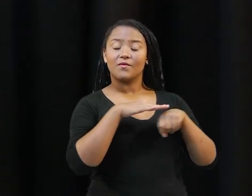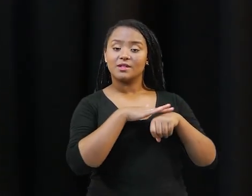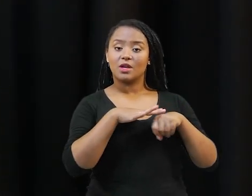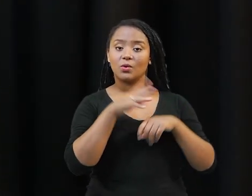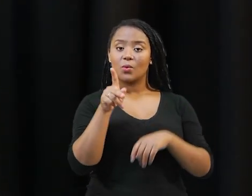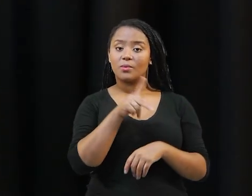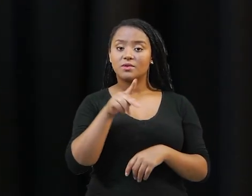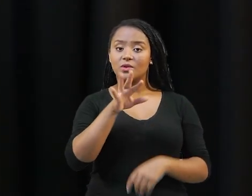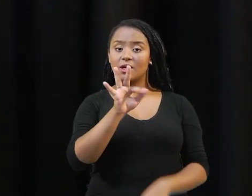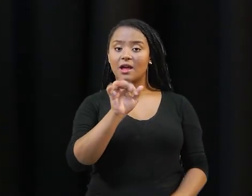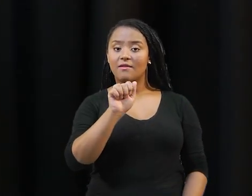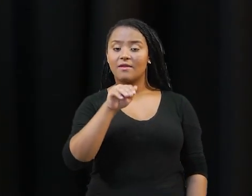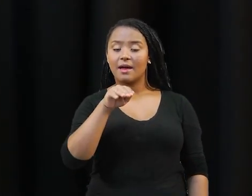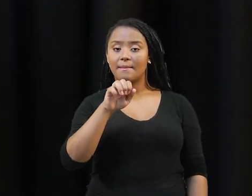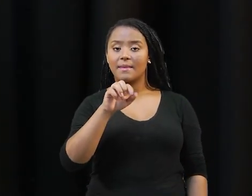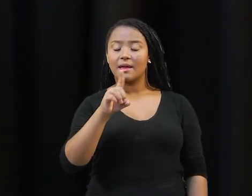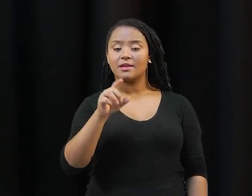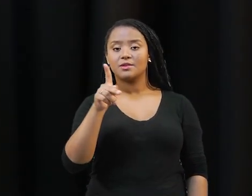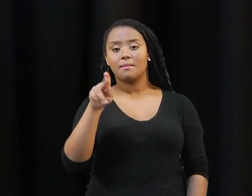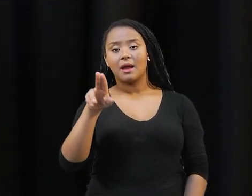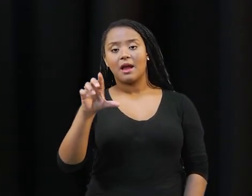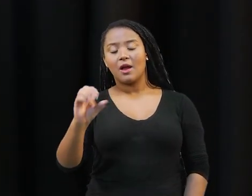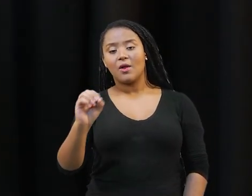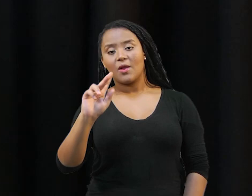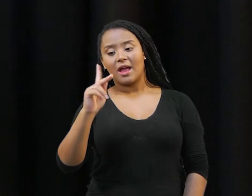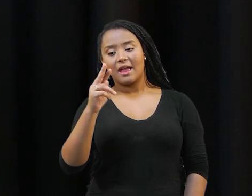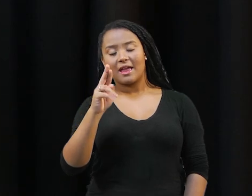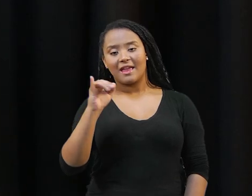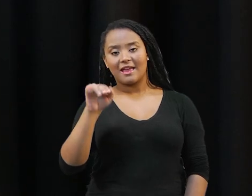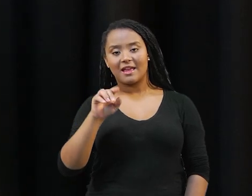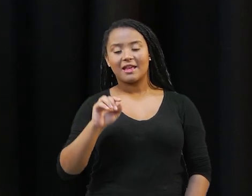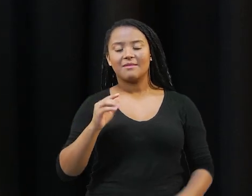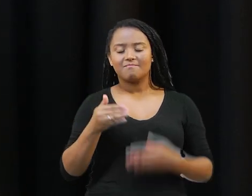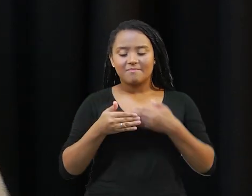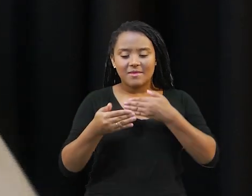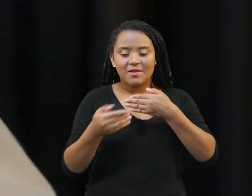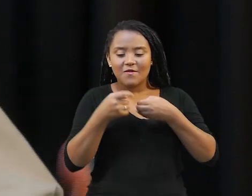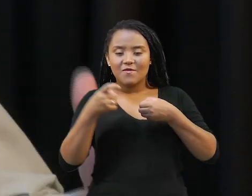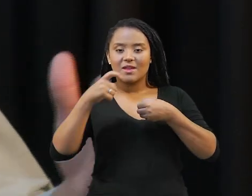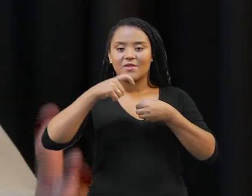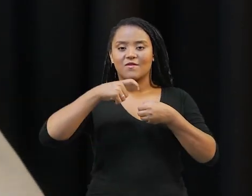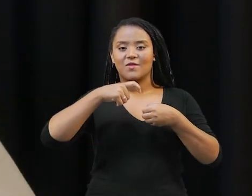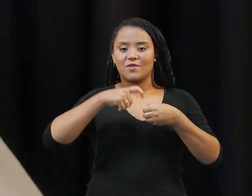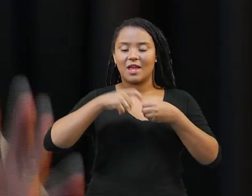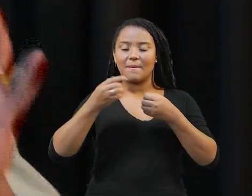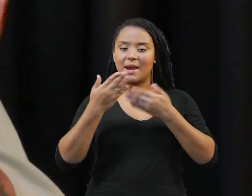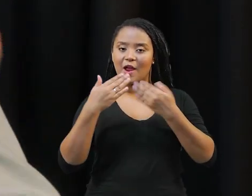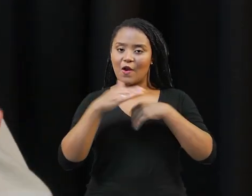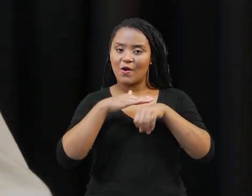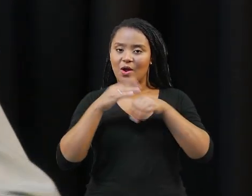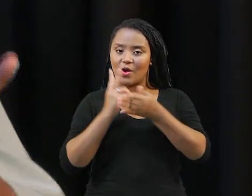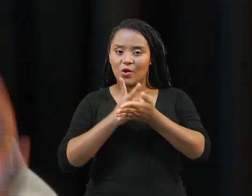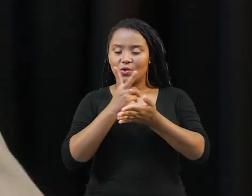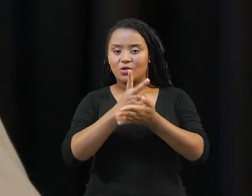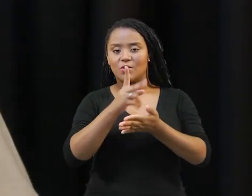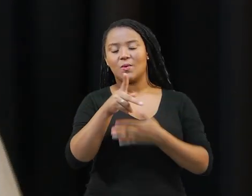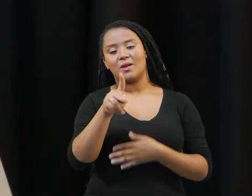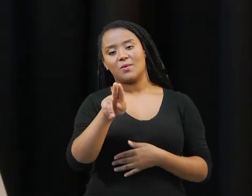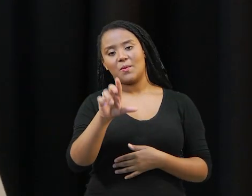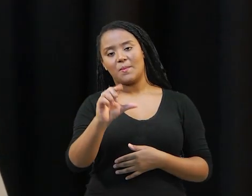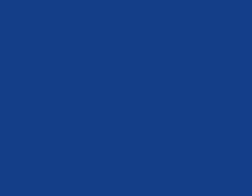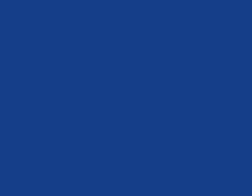Henrique. A gente volta com Bora Prosear. A prosa tá boa. Daqui a pouquinho a gente volta. Vamos falar dele já na